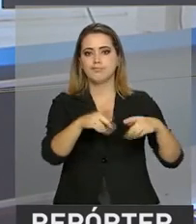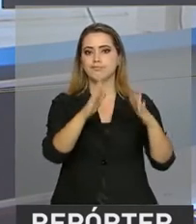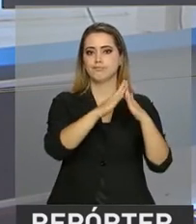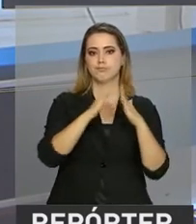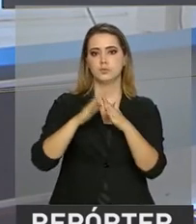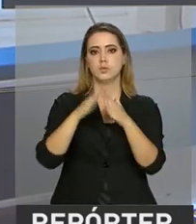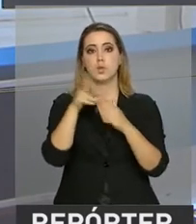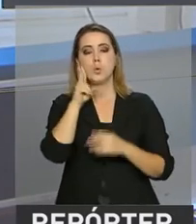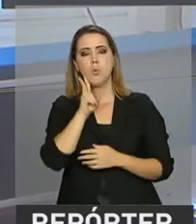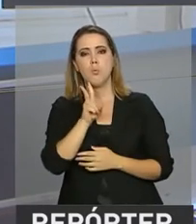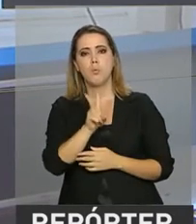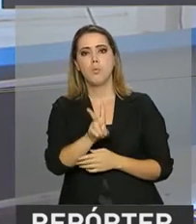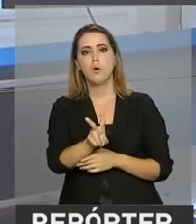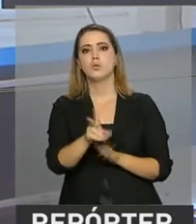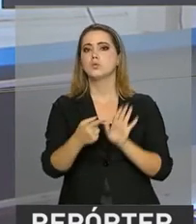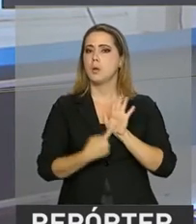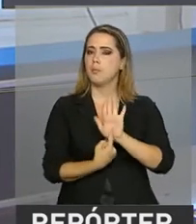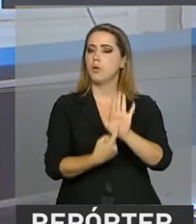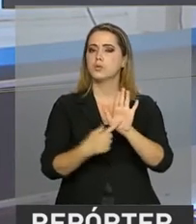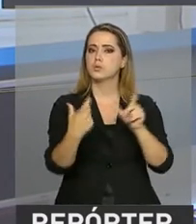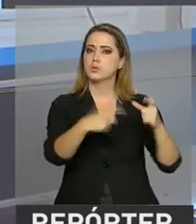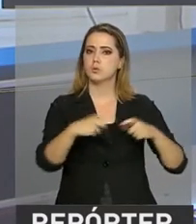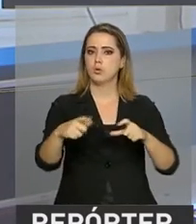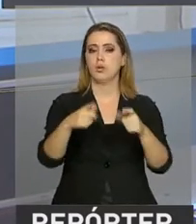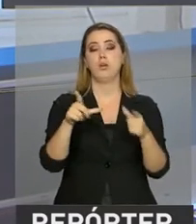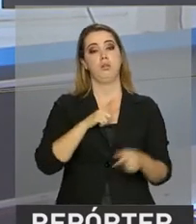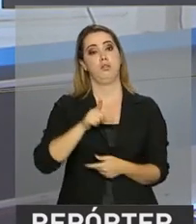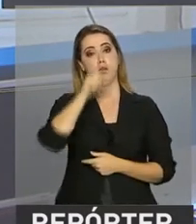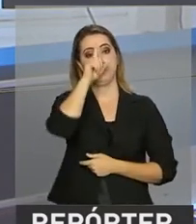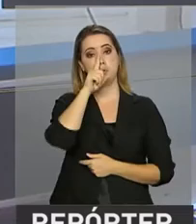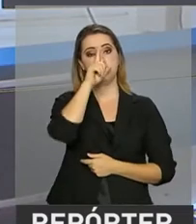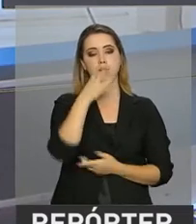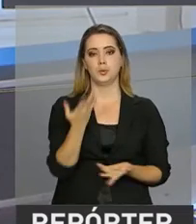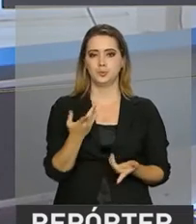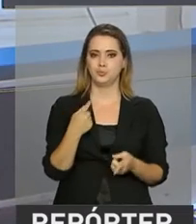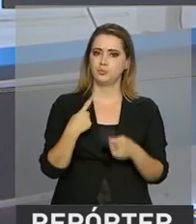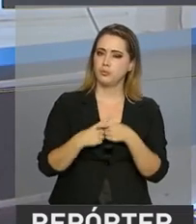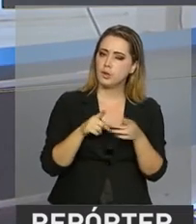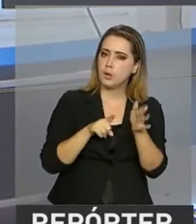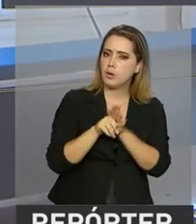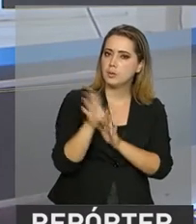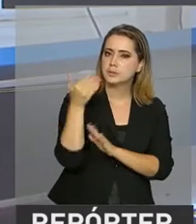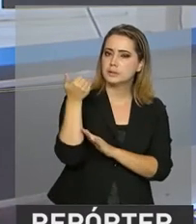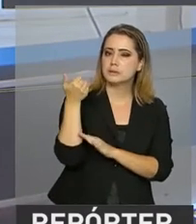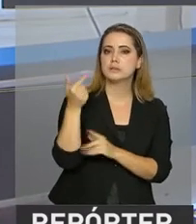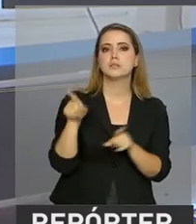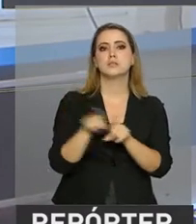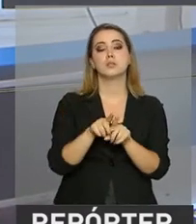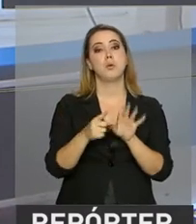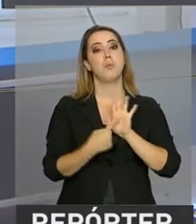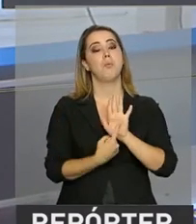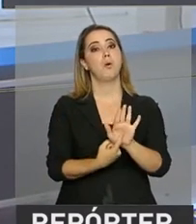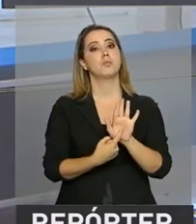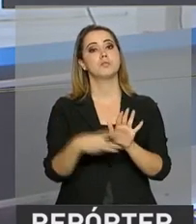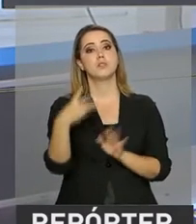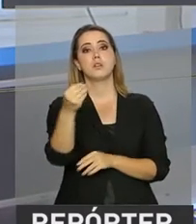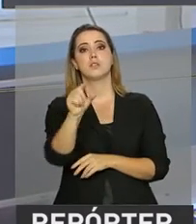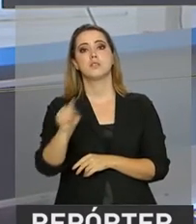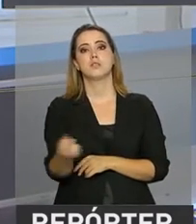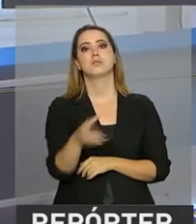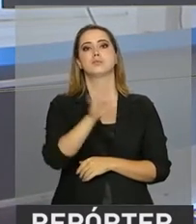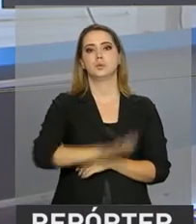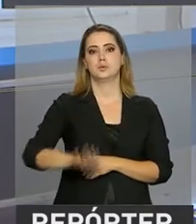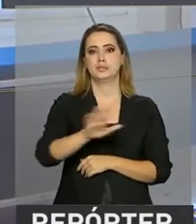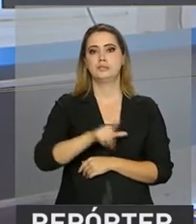inseguros uma pesquisa feita entre 2010 e 2015 mostra que quase 30 mil crianças de até 4 anos